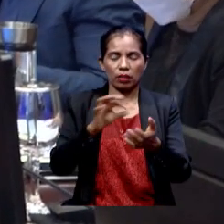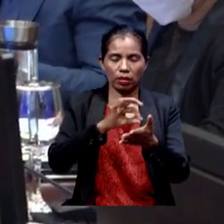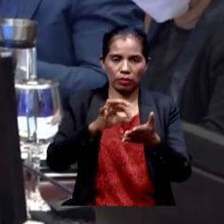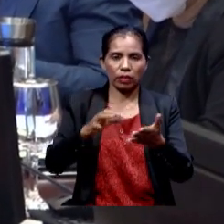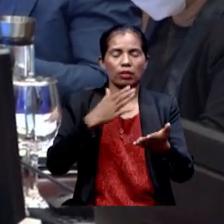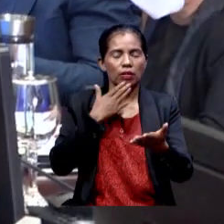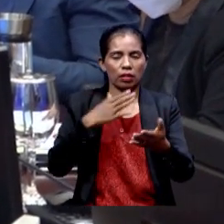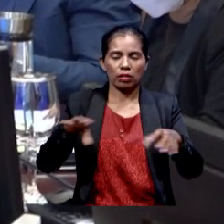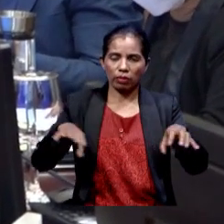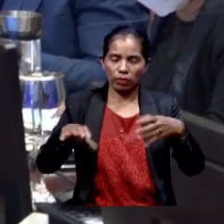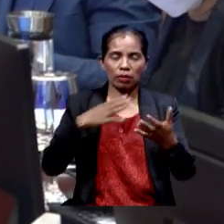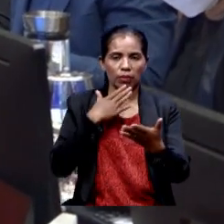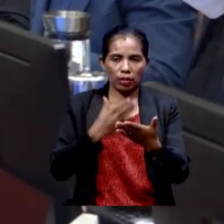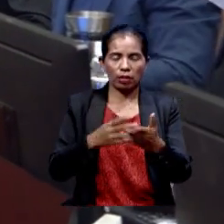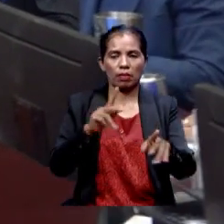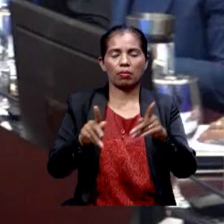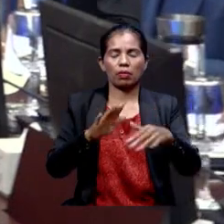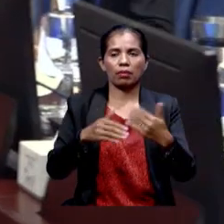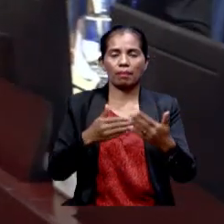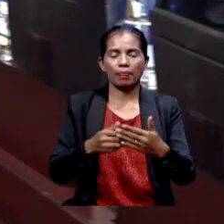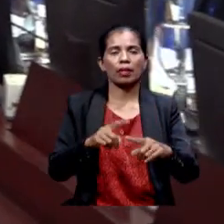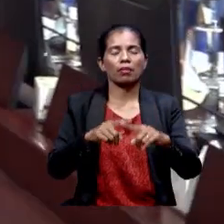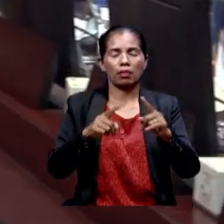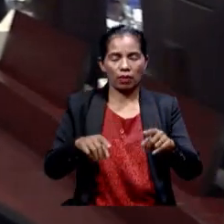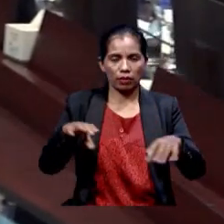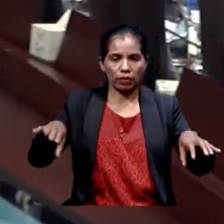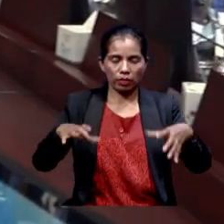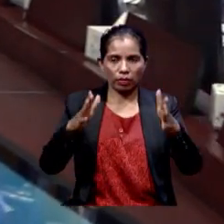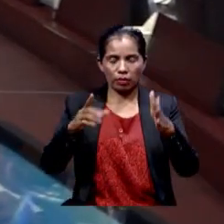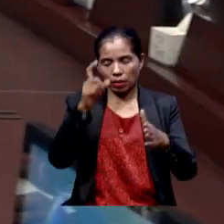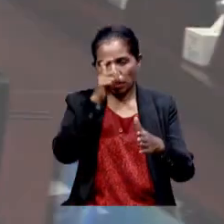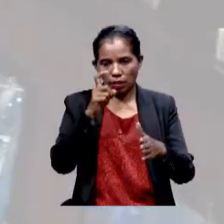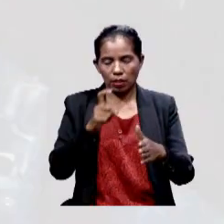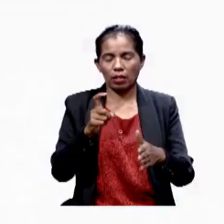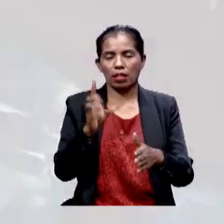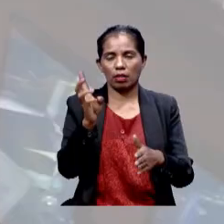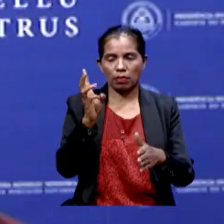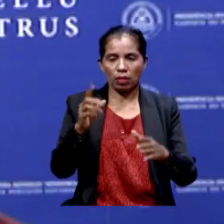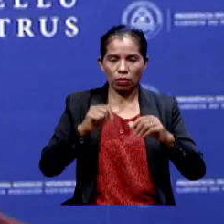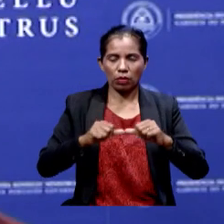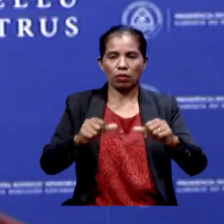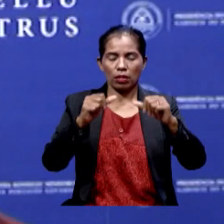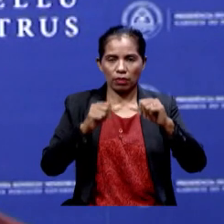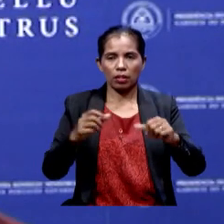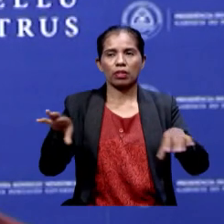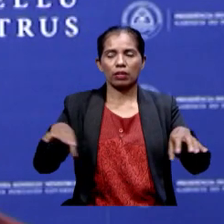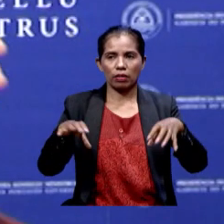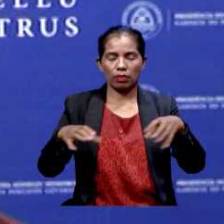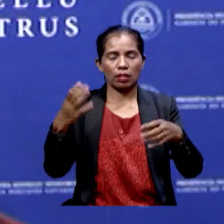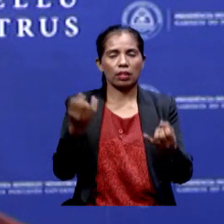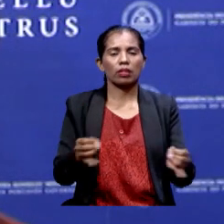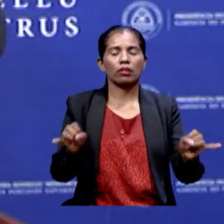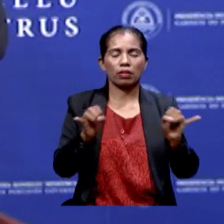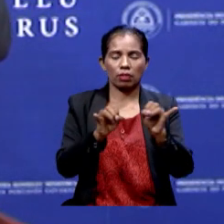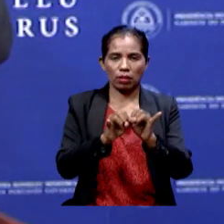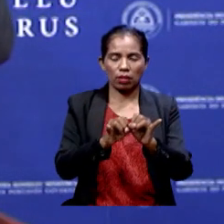dia kliu ba comunidade sira. Mai be ba funcionário público nebe ma idade Leona neng nulu, mai be continua na fatin serviço, iha instituição nebe ni